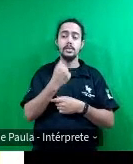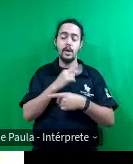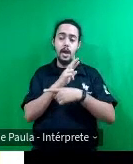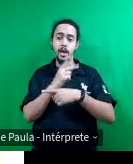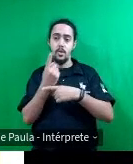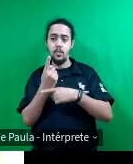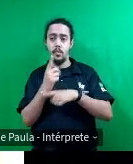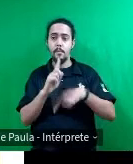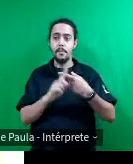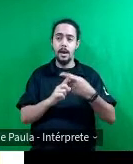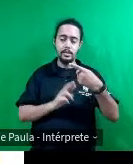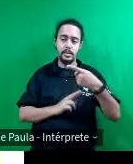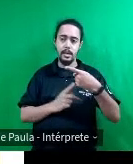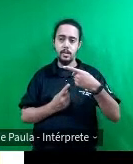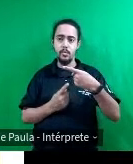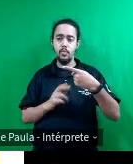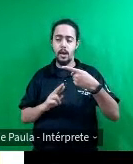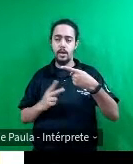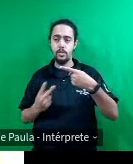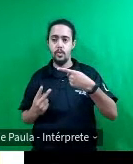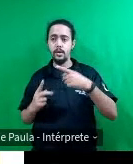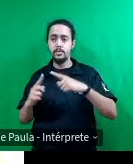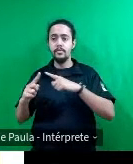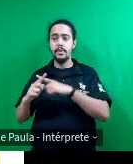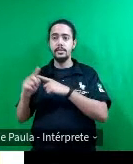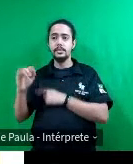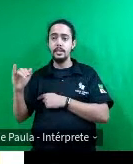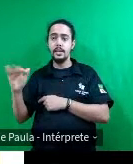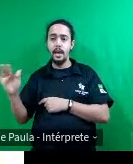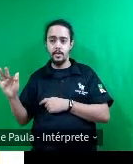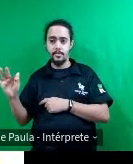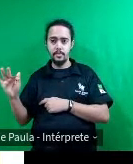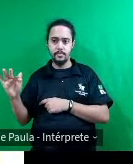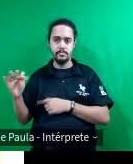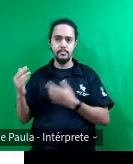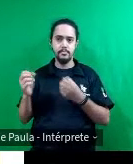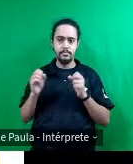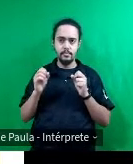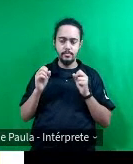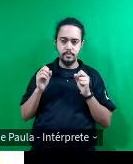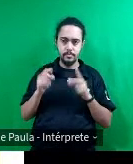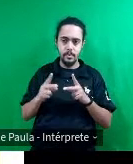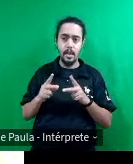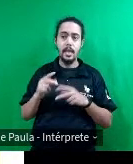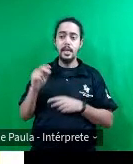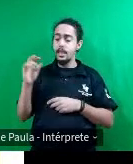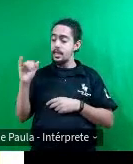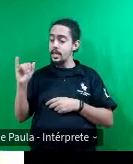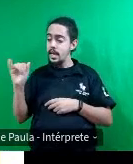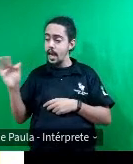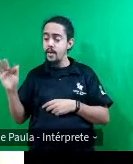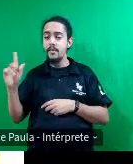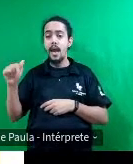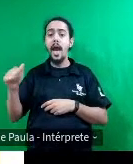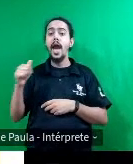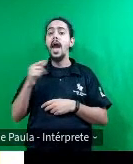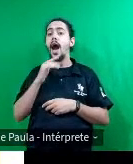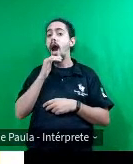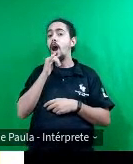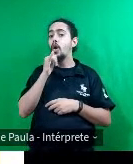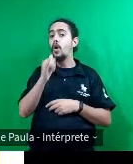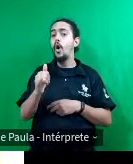mais R2, vezes a corrente total da fonte. Esqueci de comentar isso aqui, né, no I1. Vezes a